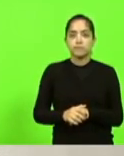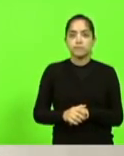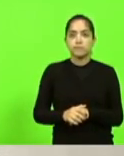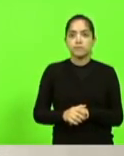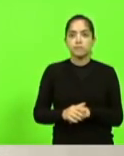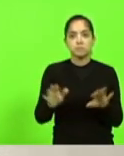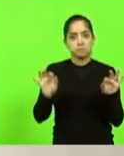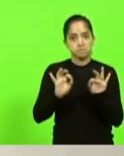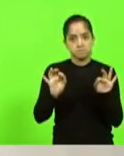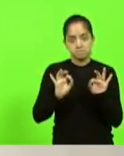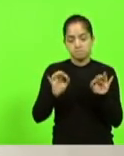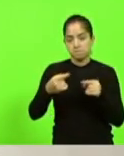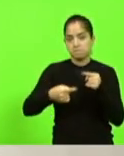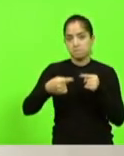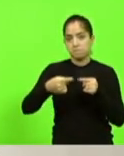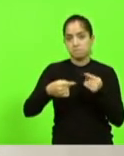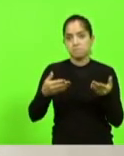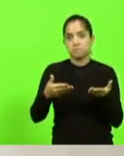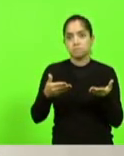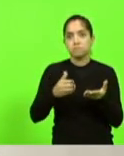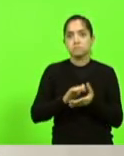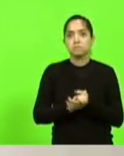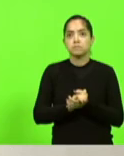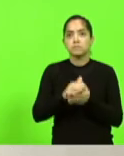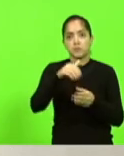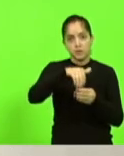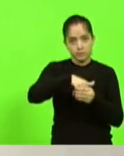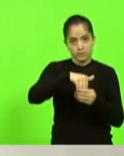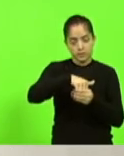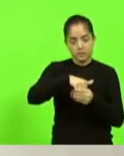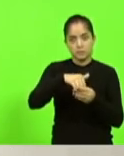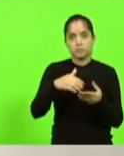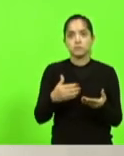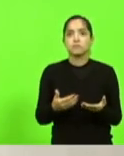Não havendo quem queira discutir, em votação?